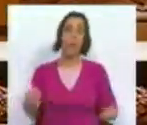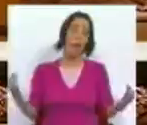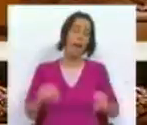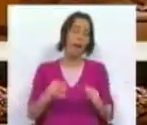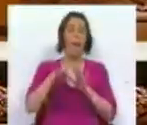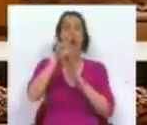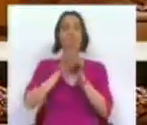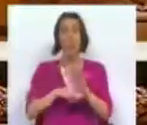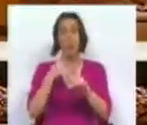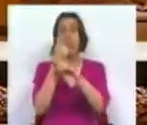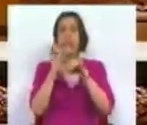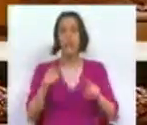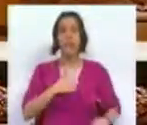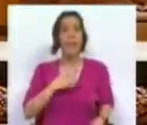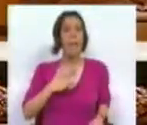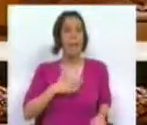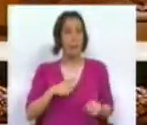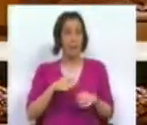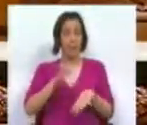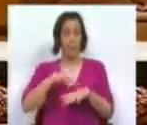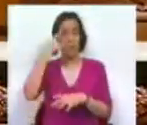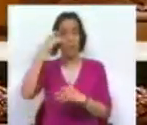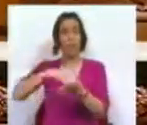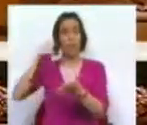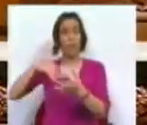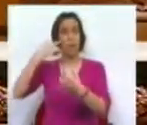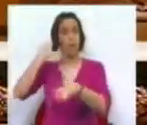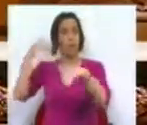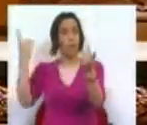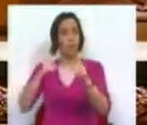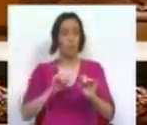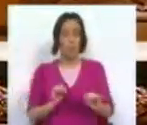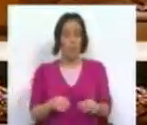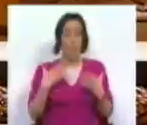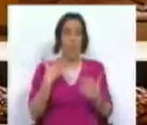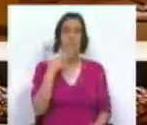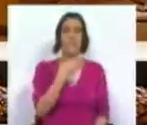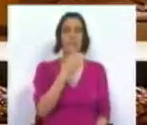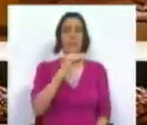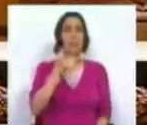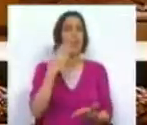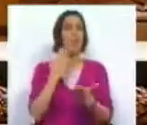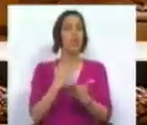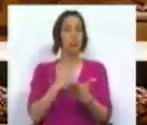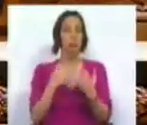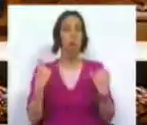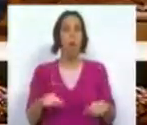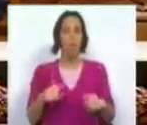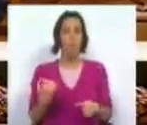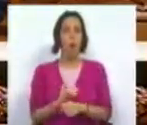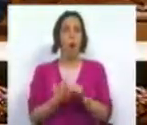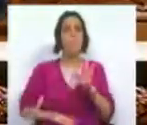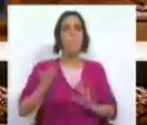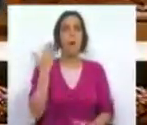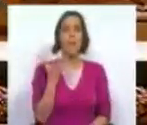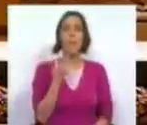Apesar das condições excepcionais que a empresa teve para a contratação pública, nas primeiras 105 escolas existiram obras a